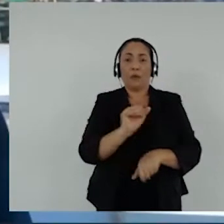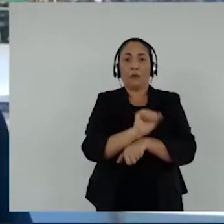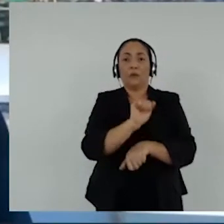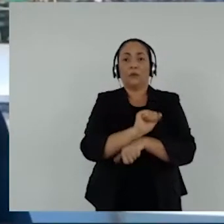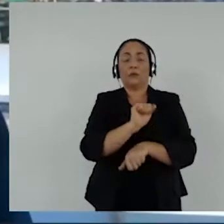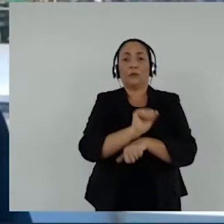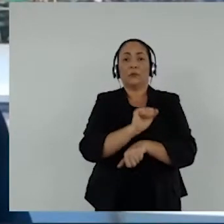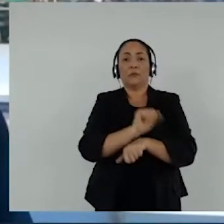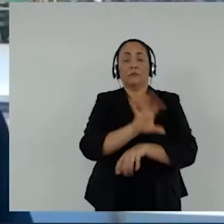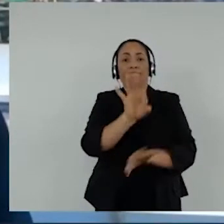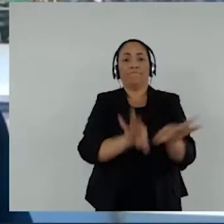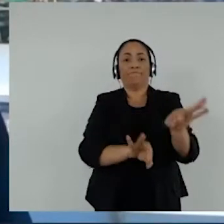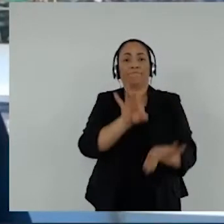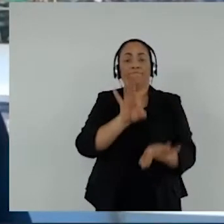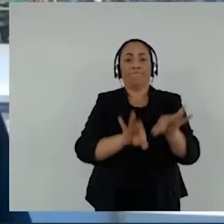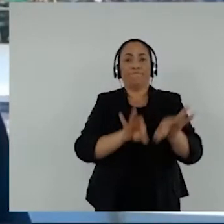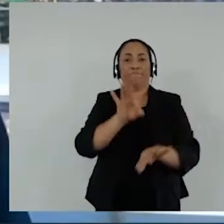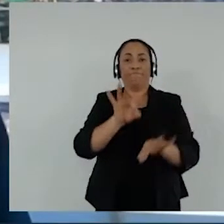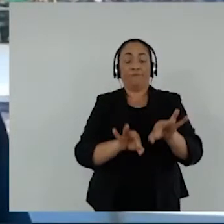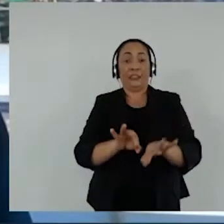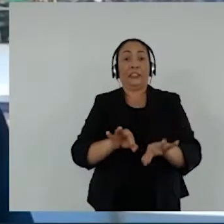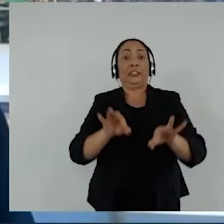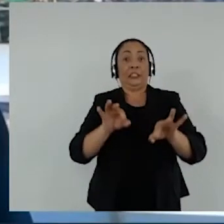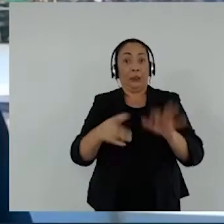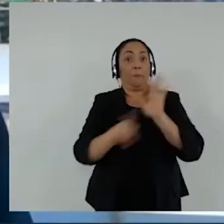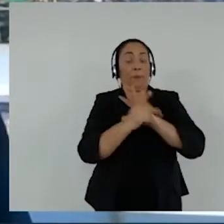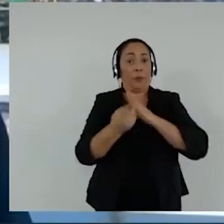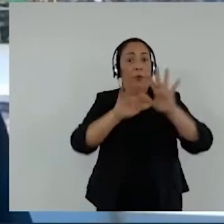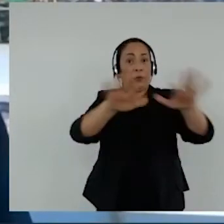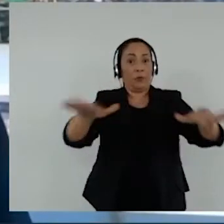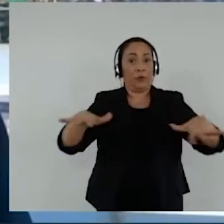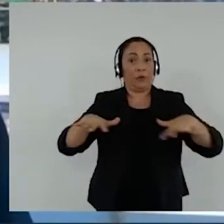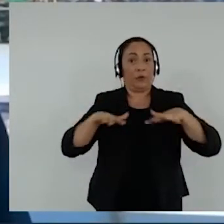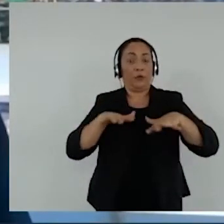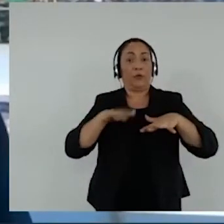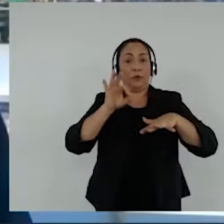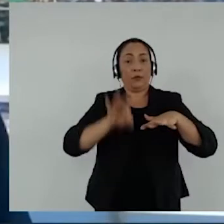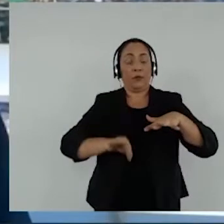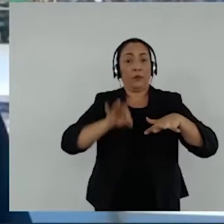julgamento afeitos ao Tribunal do Júri, né? Fiquei sabendo que